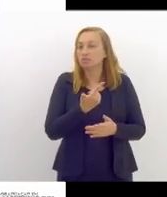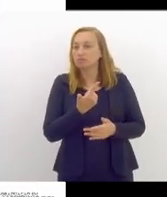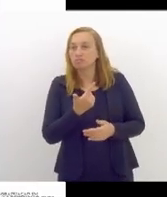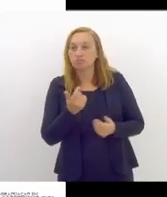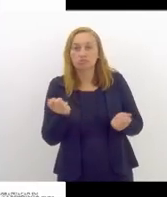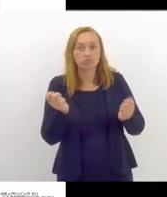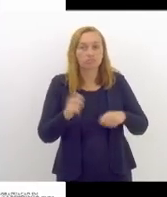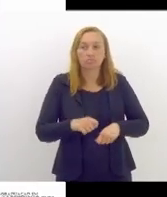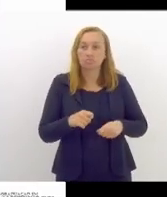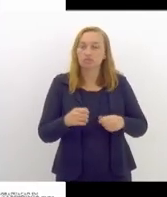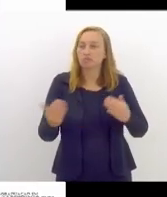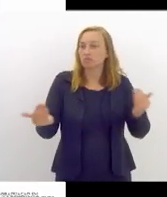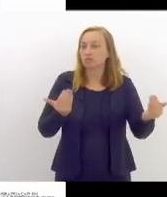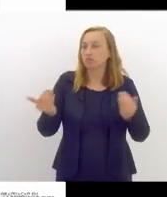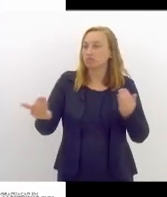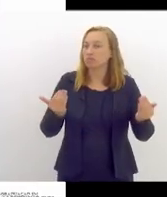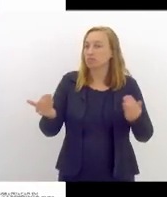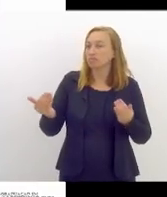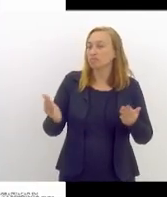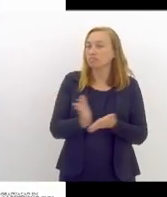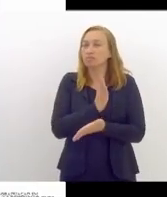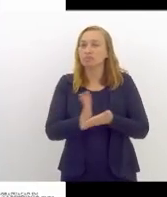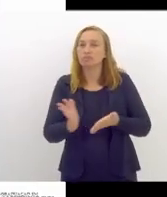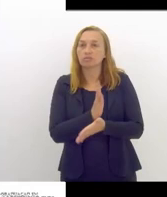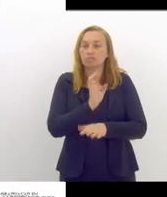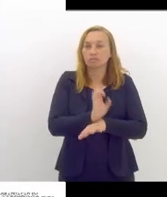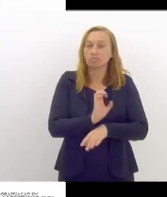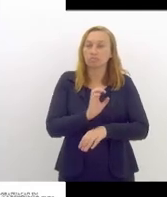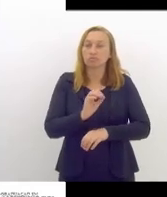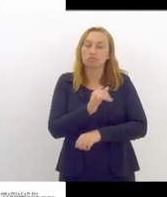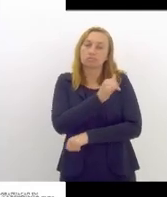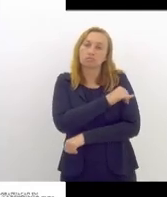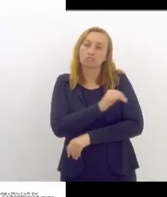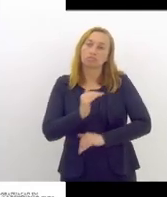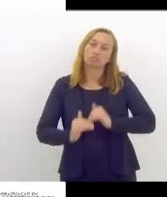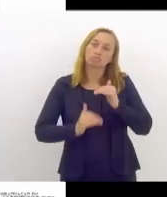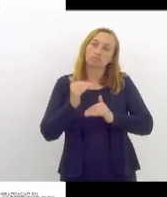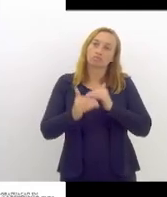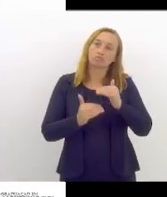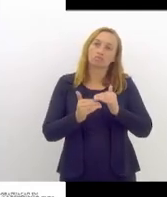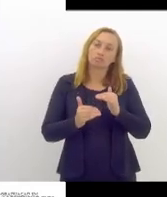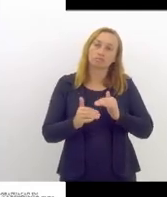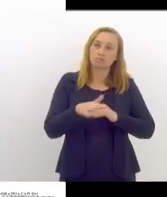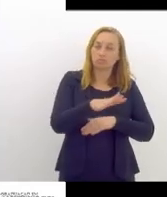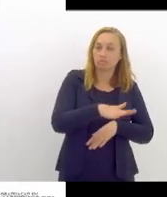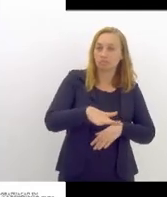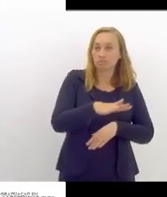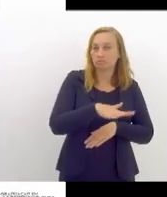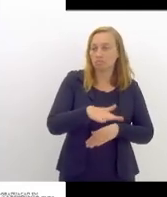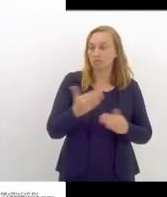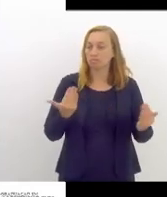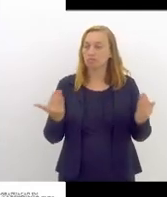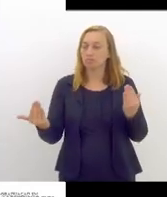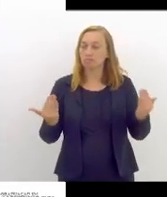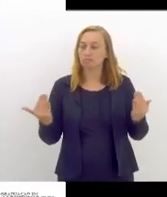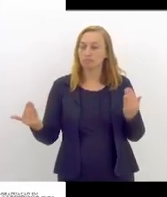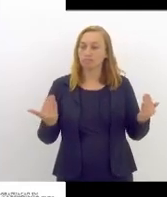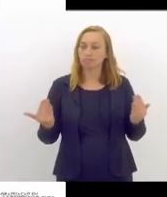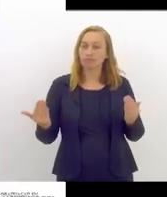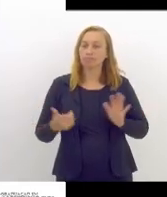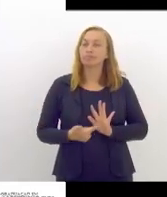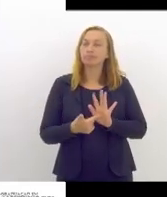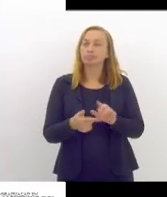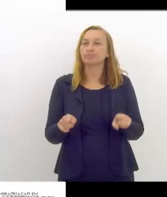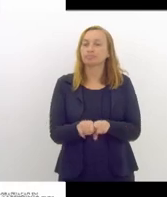comparações para ver se o estado do Rio de Janeiro por exemplo está avançando em determinado setor e